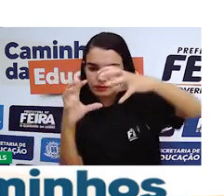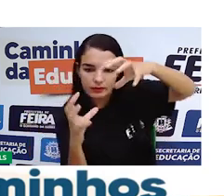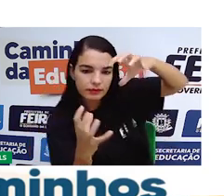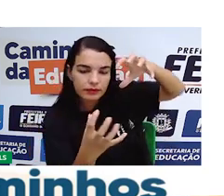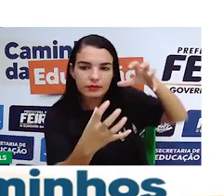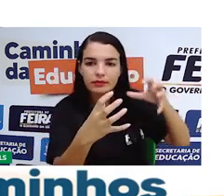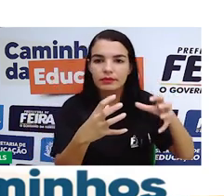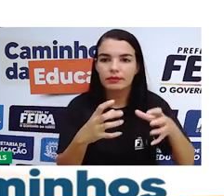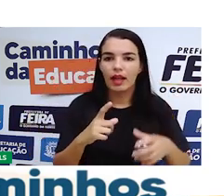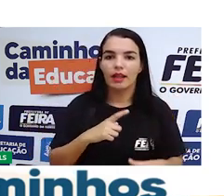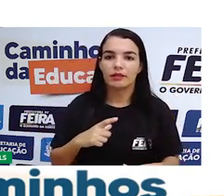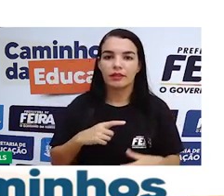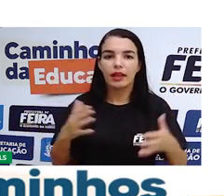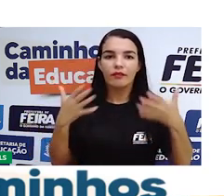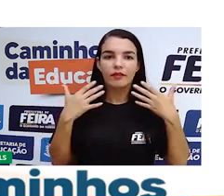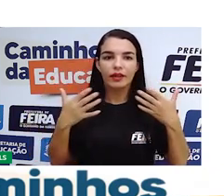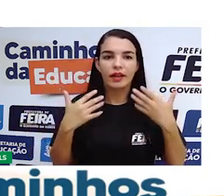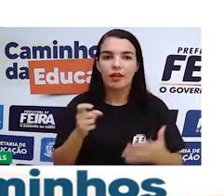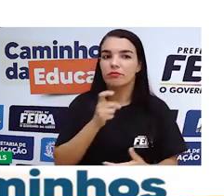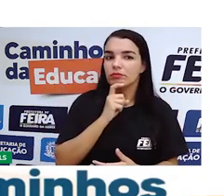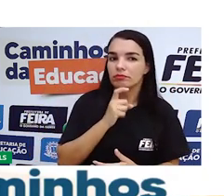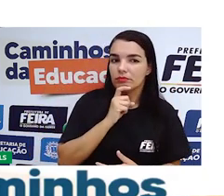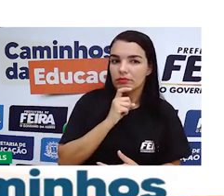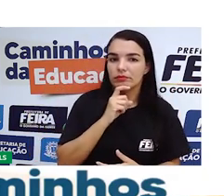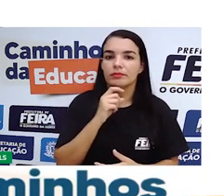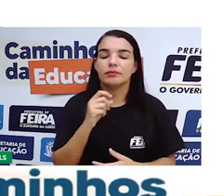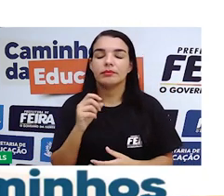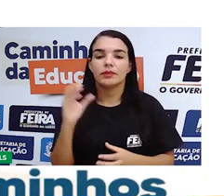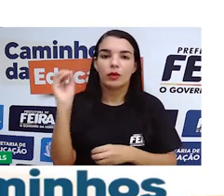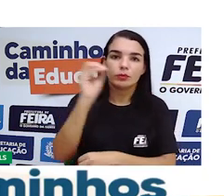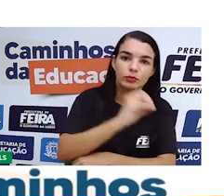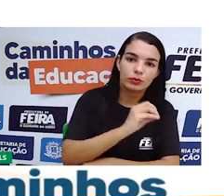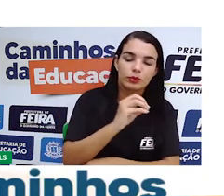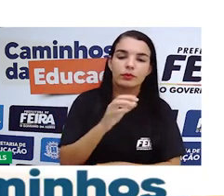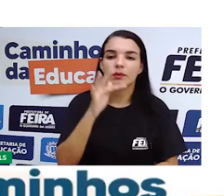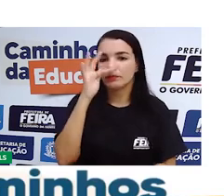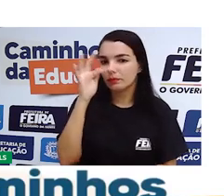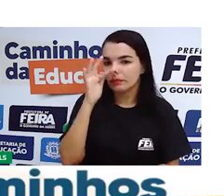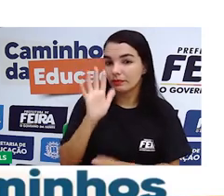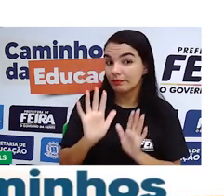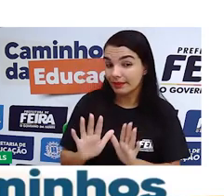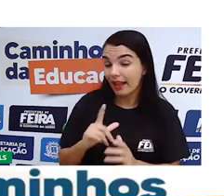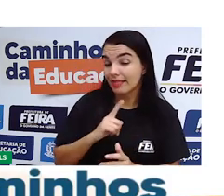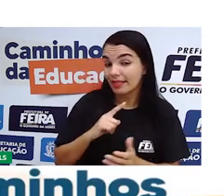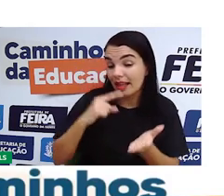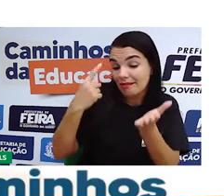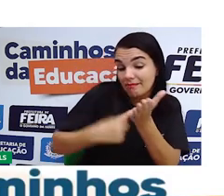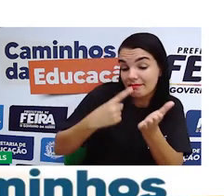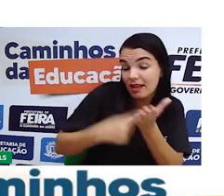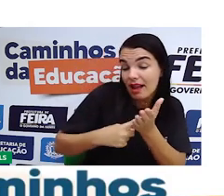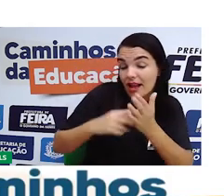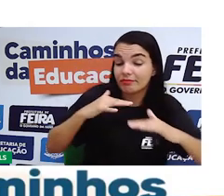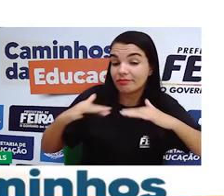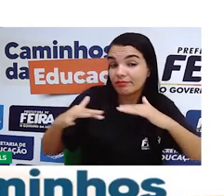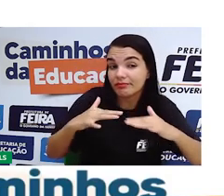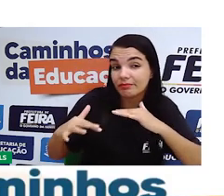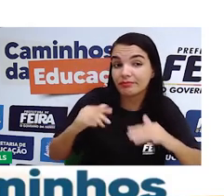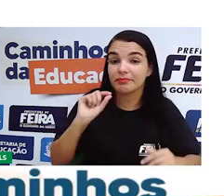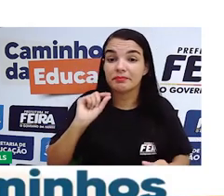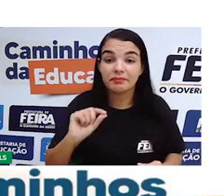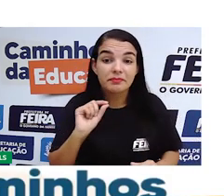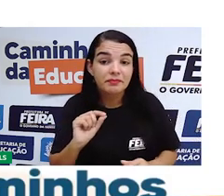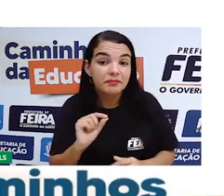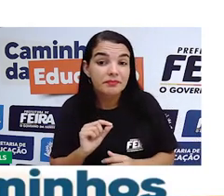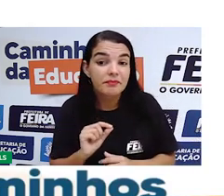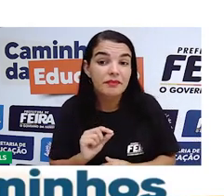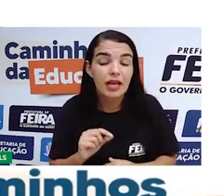outubro, inverno e primavera. As estações do ano são marcadas pelas variações do tempo, ou